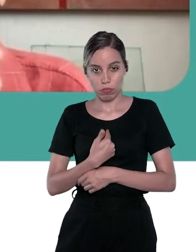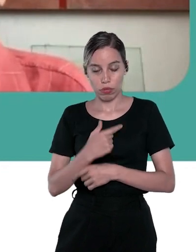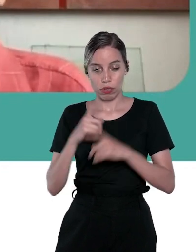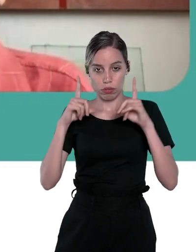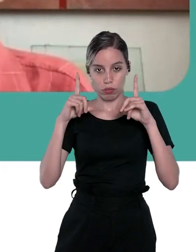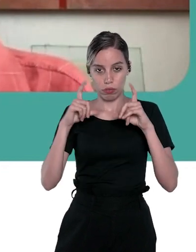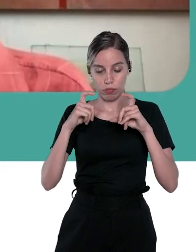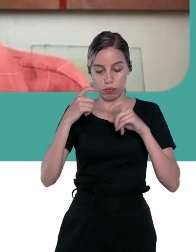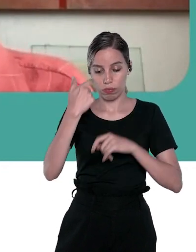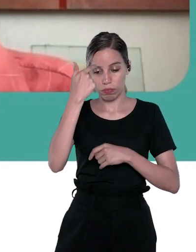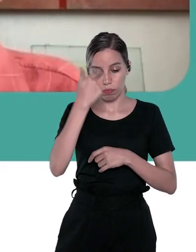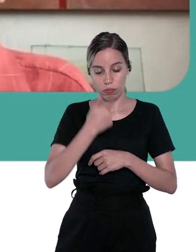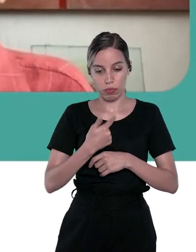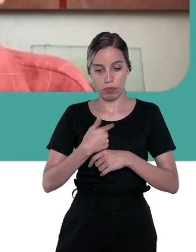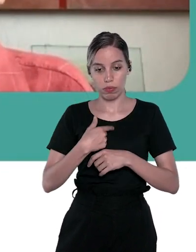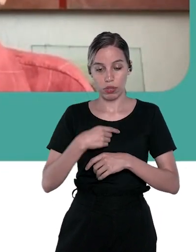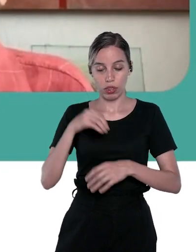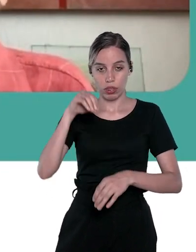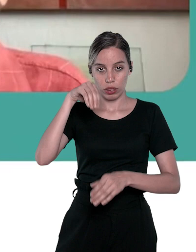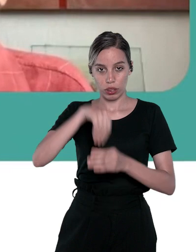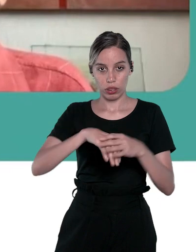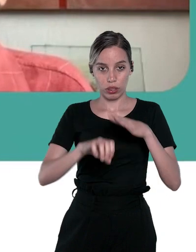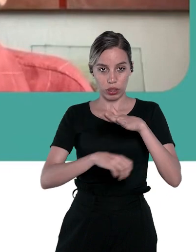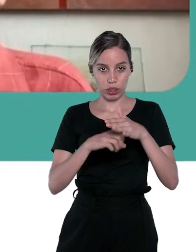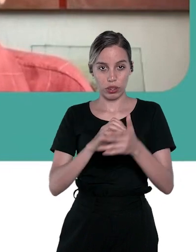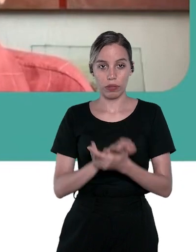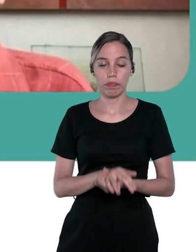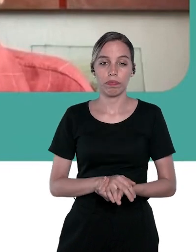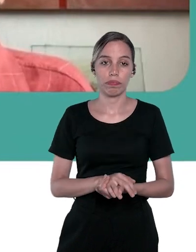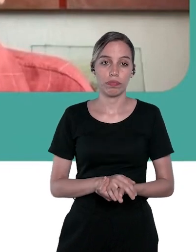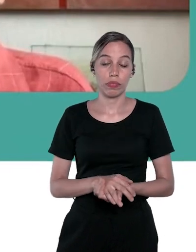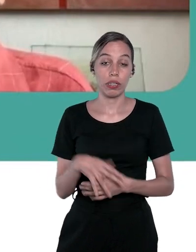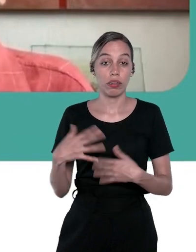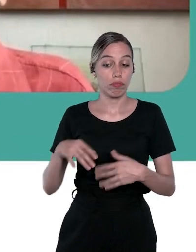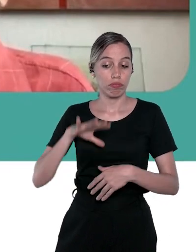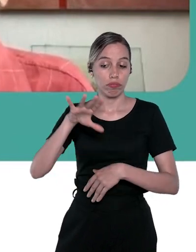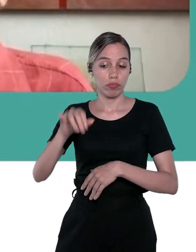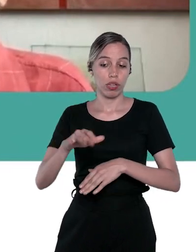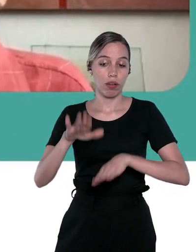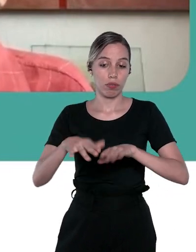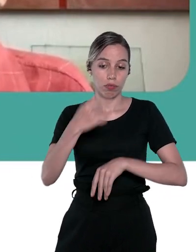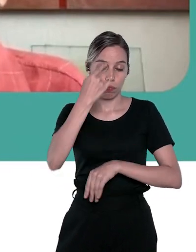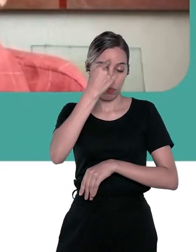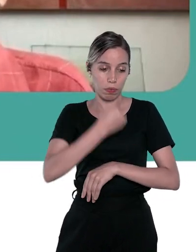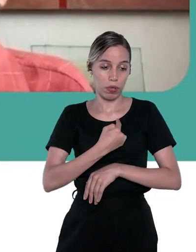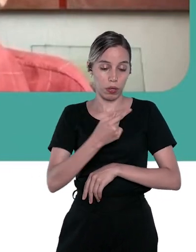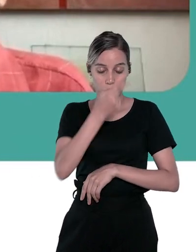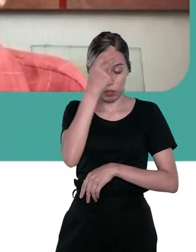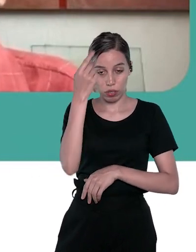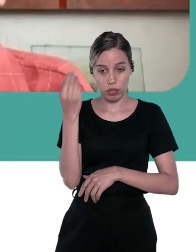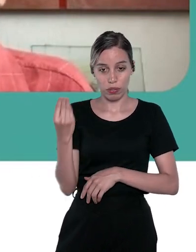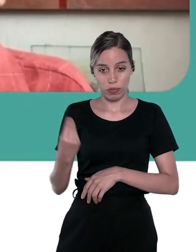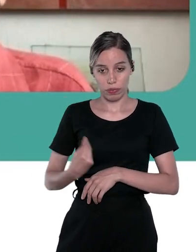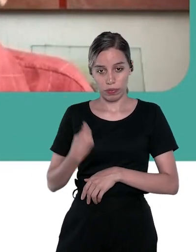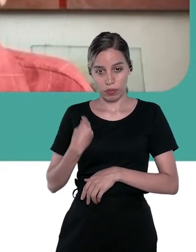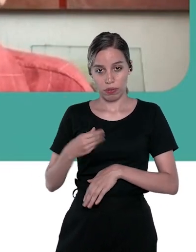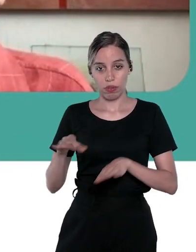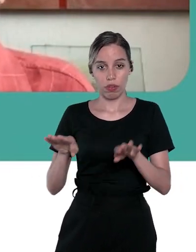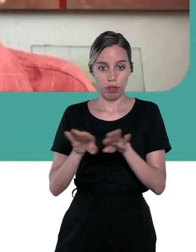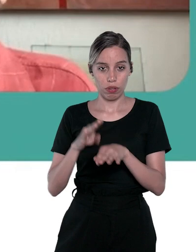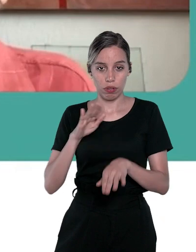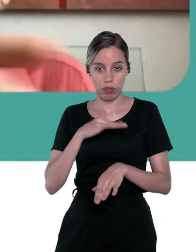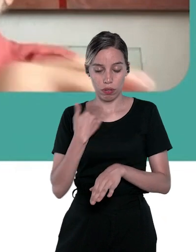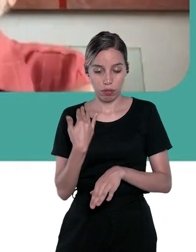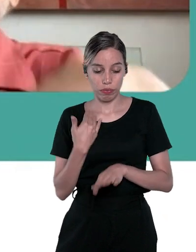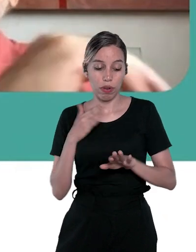Então, eu reuni alguns perfis de vivos e mortos, porque alguns dos